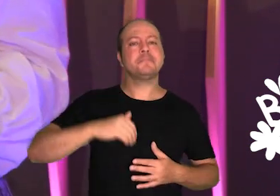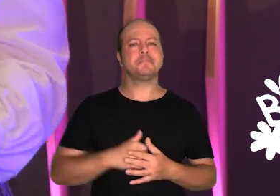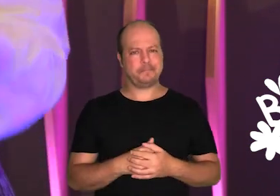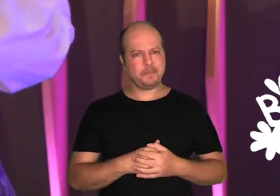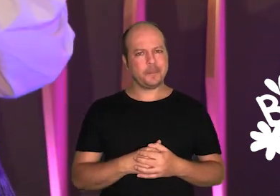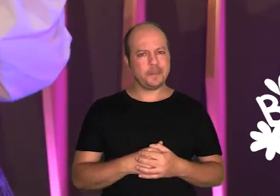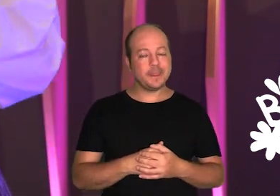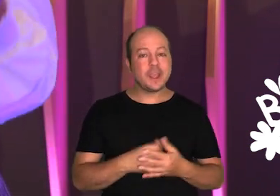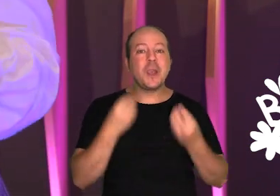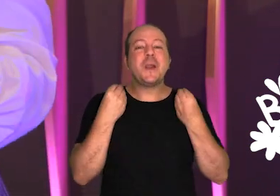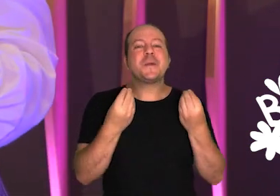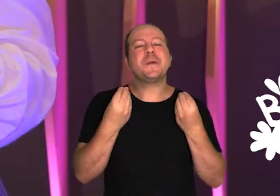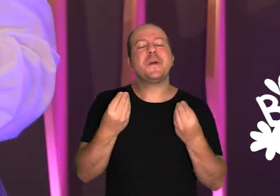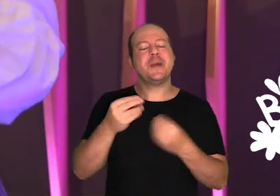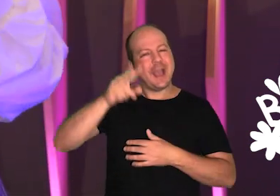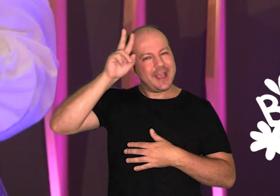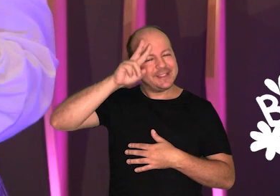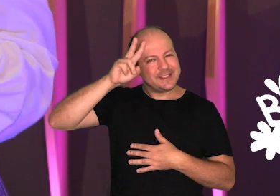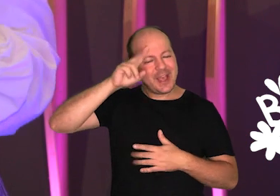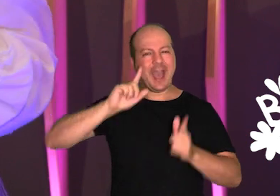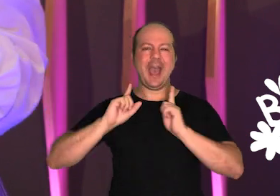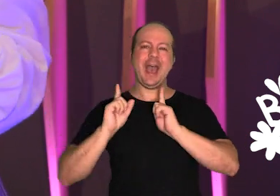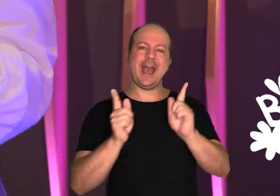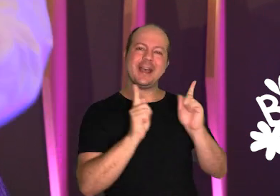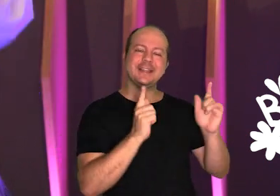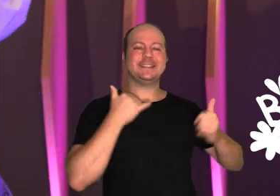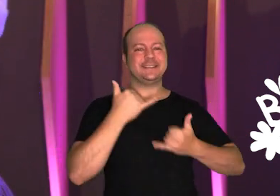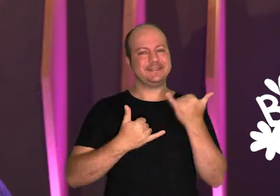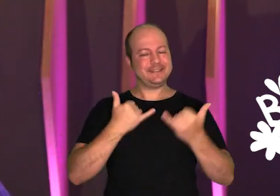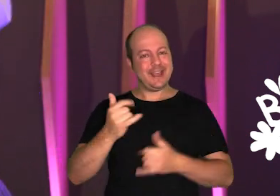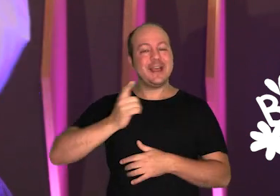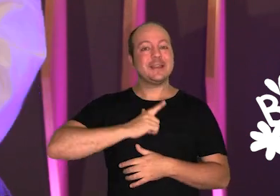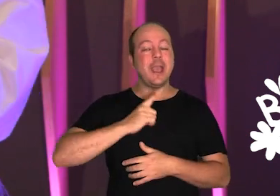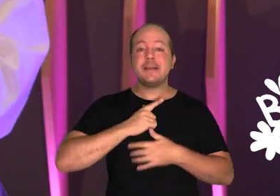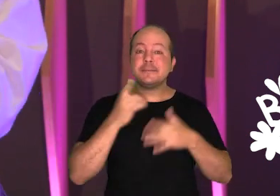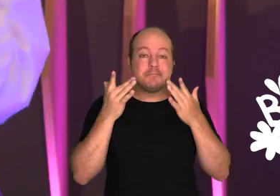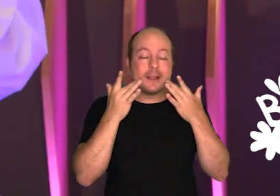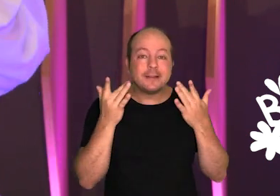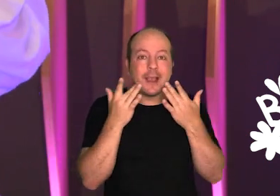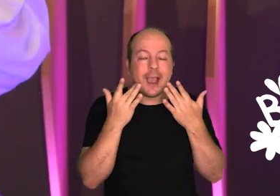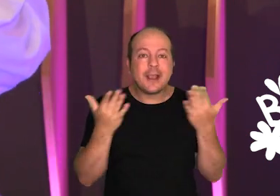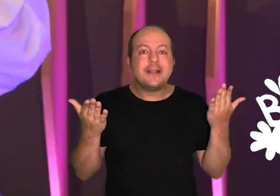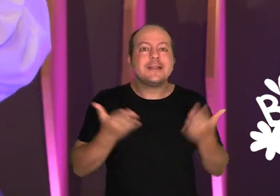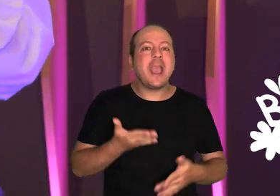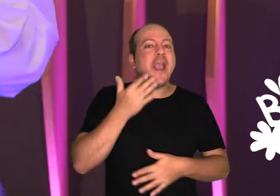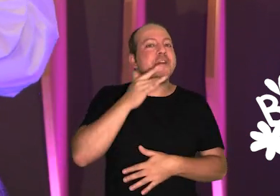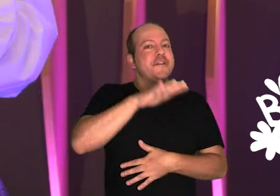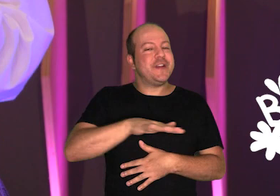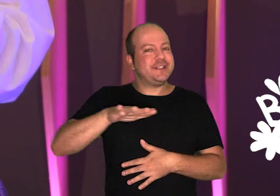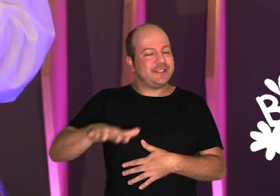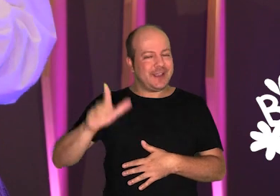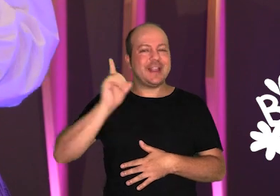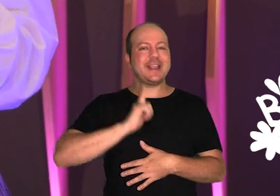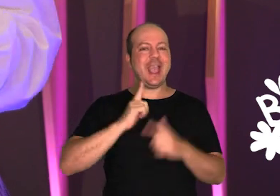Gente, como transpor a história, aventura e diversão em um espetáculo só, um espetáculo infantil,